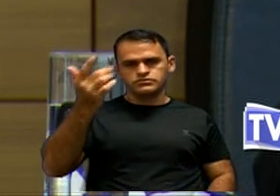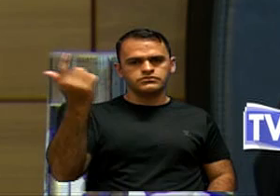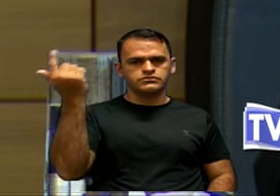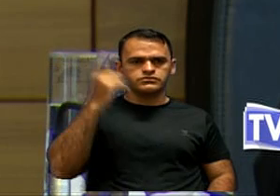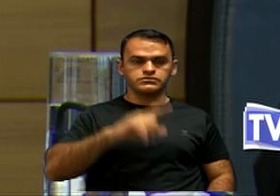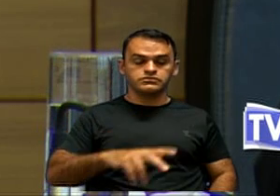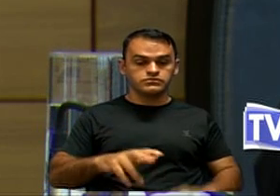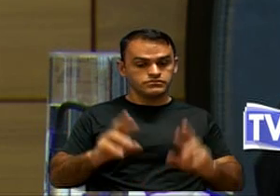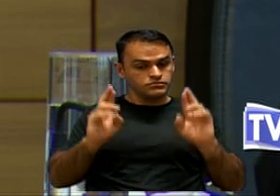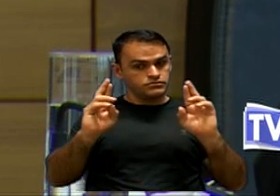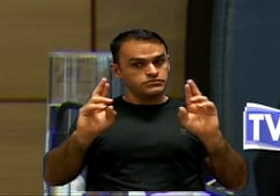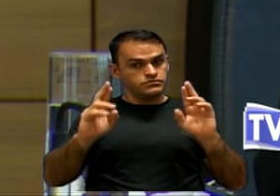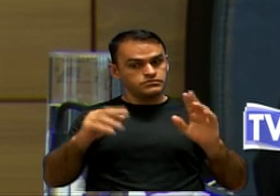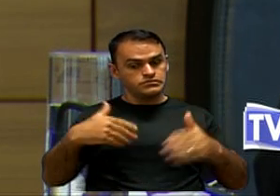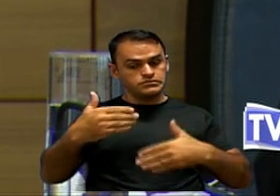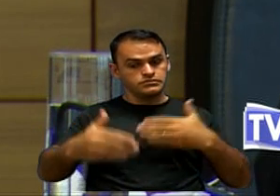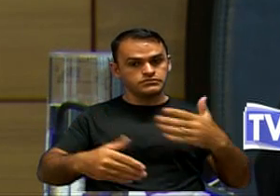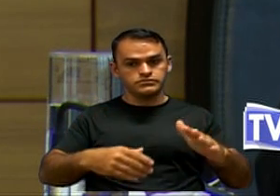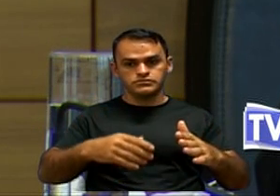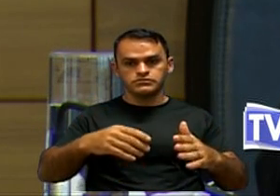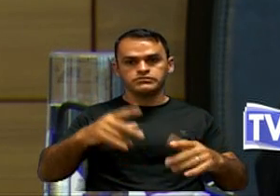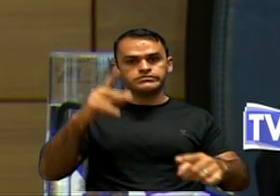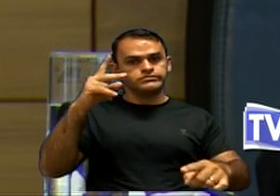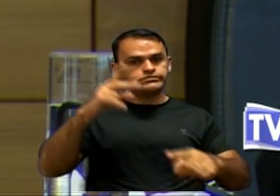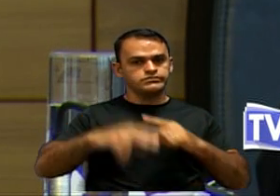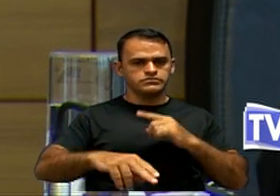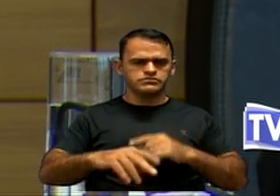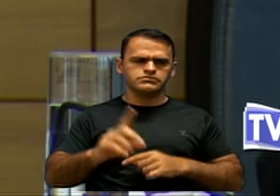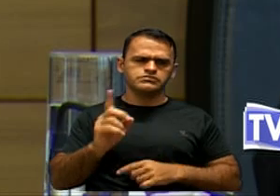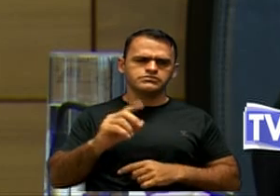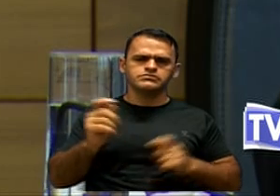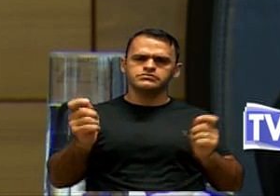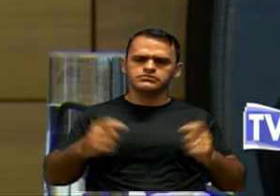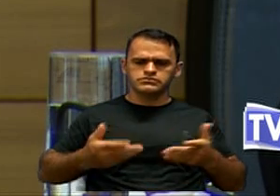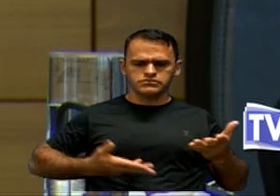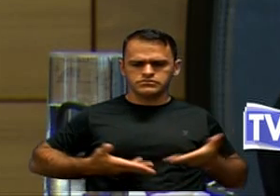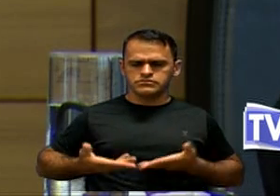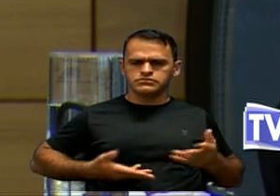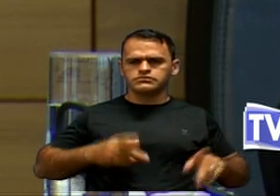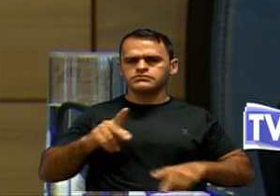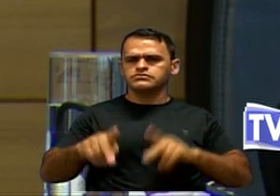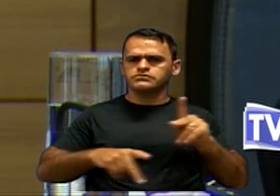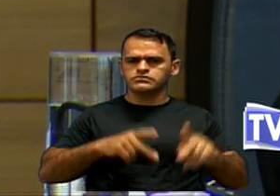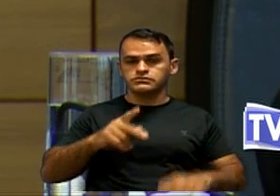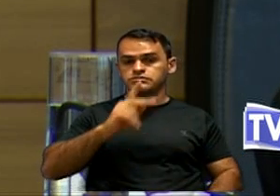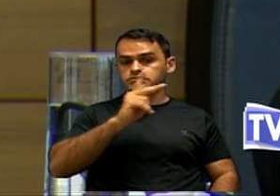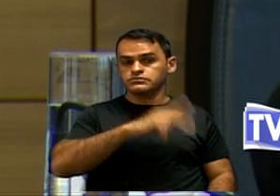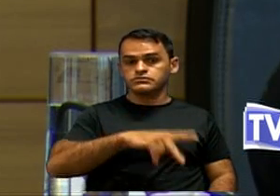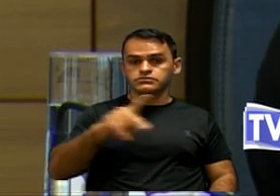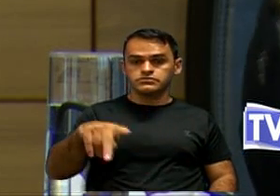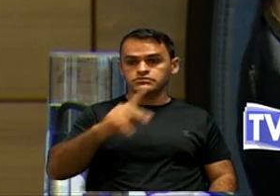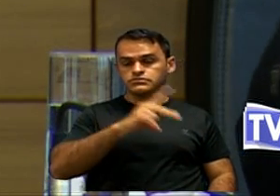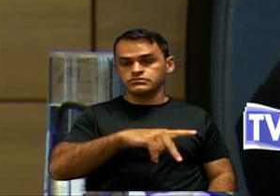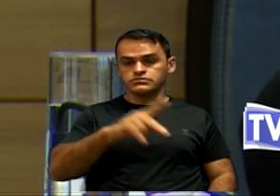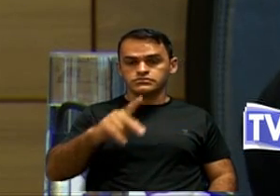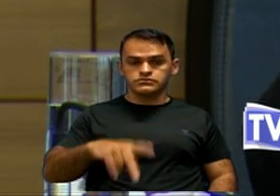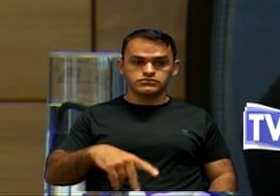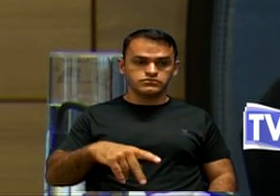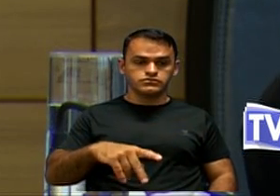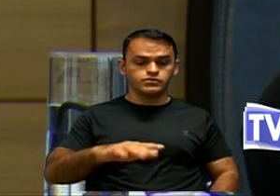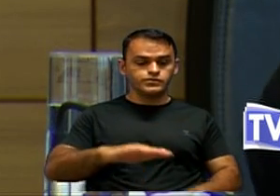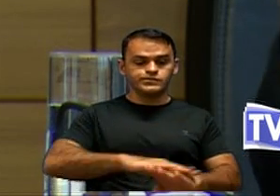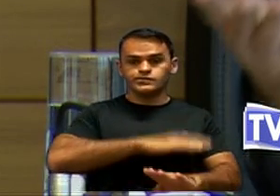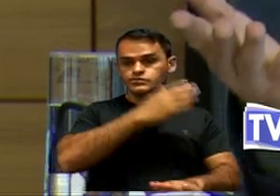que não vete, porque é muito bom para que o funcionário público, principalmente professoras que dão aula em dois